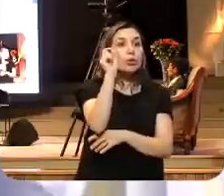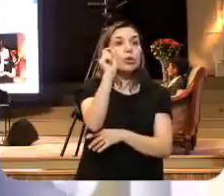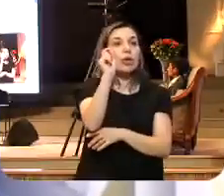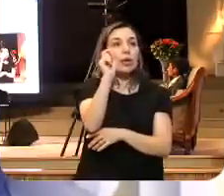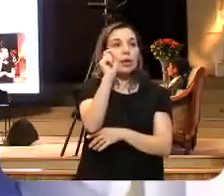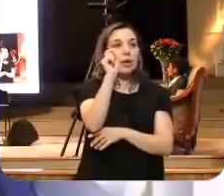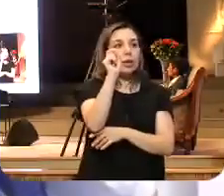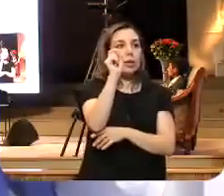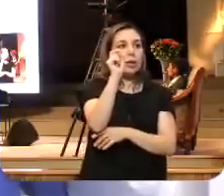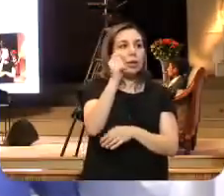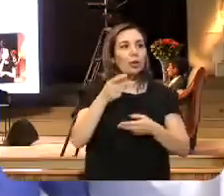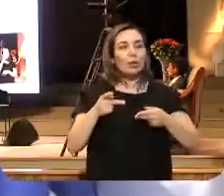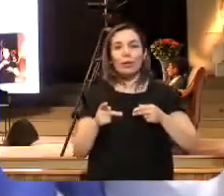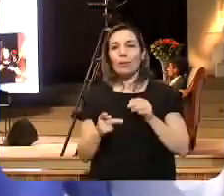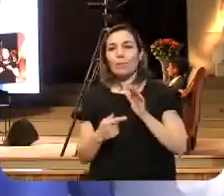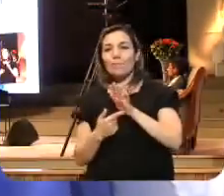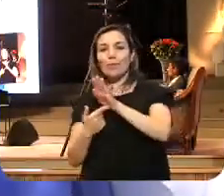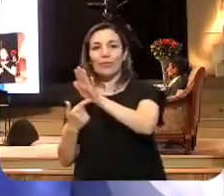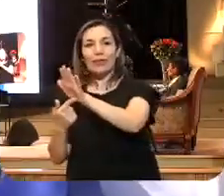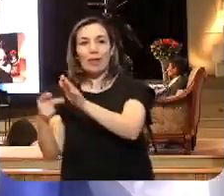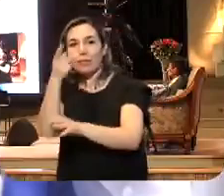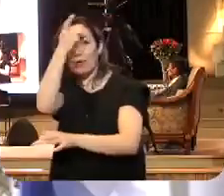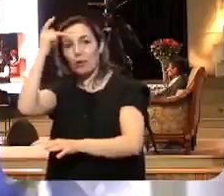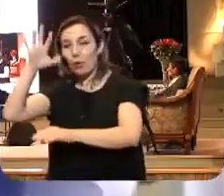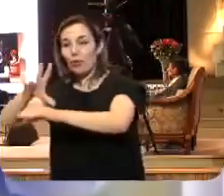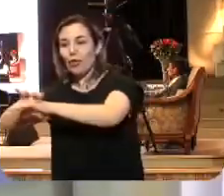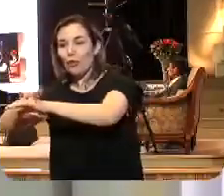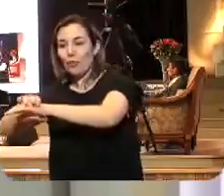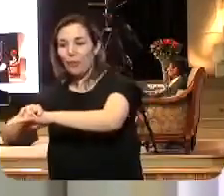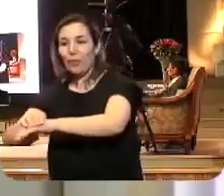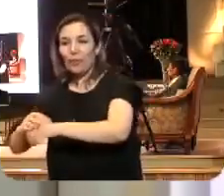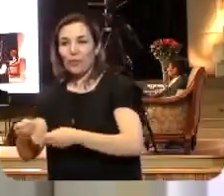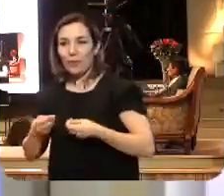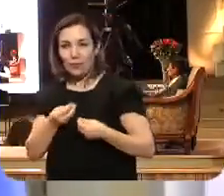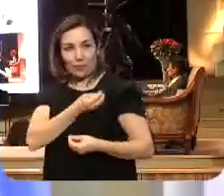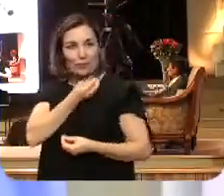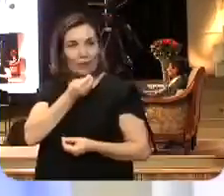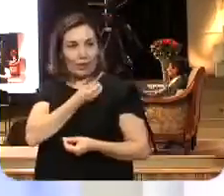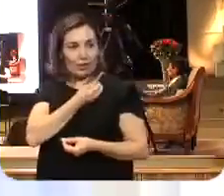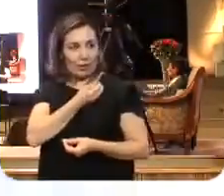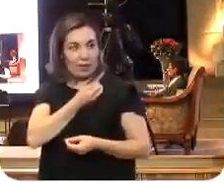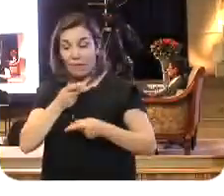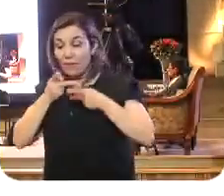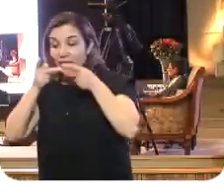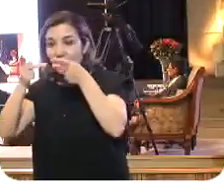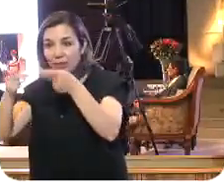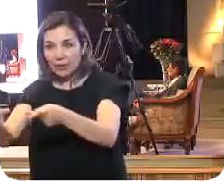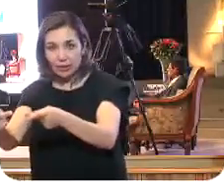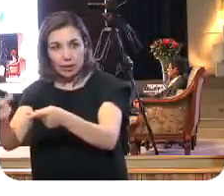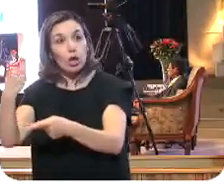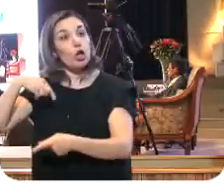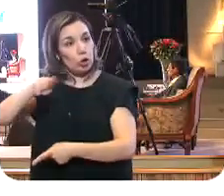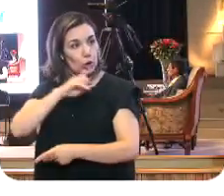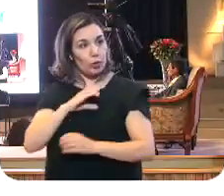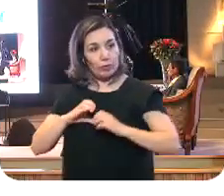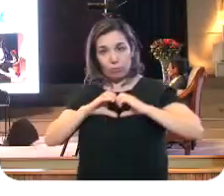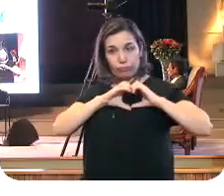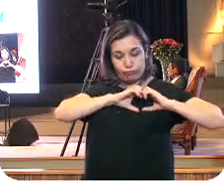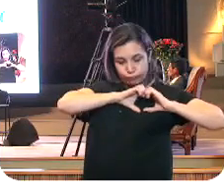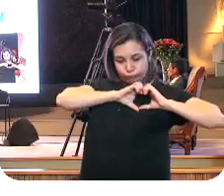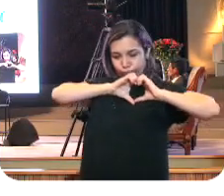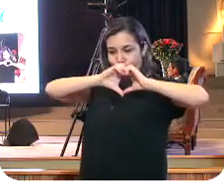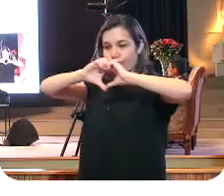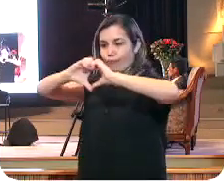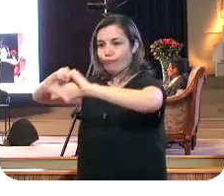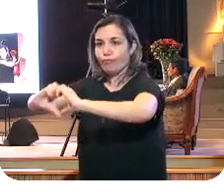para quem precisava da nossa presença. Nós somos gente presente. E